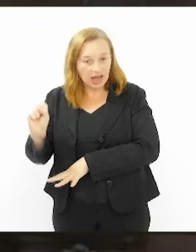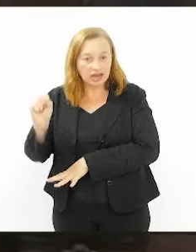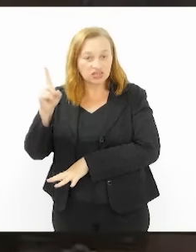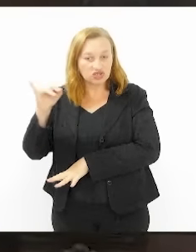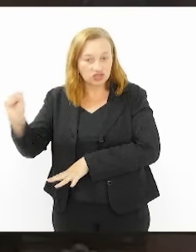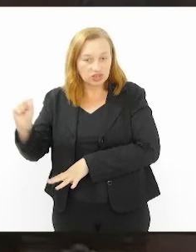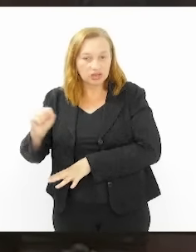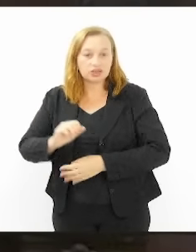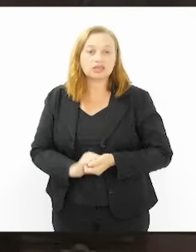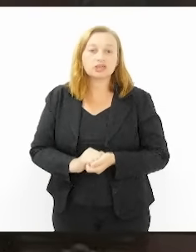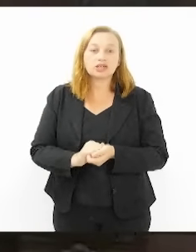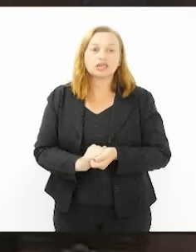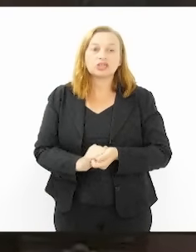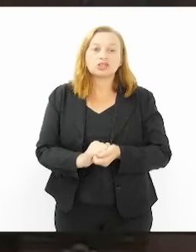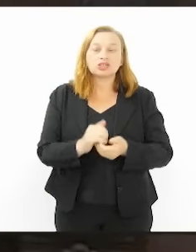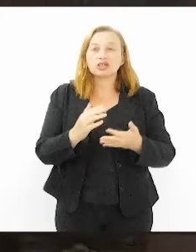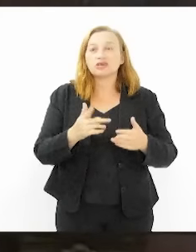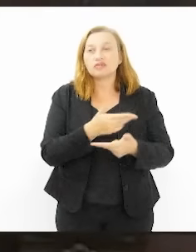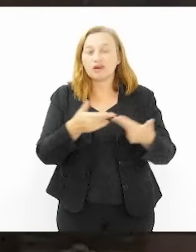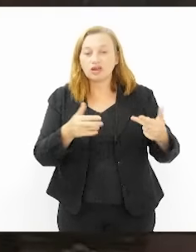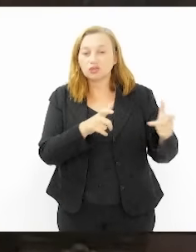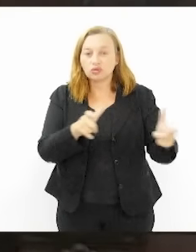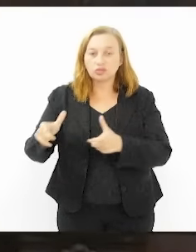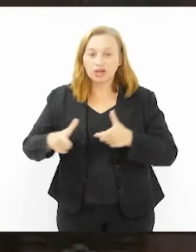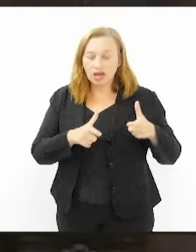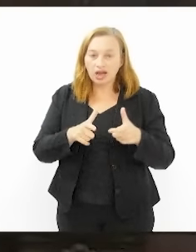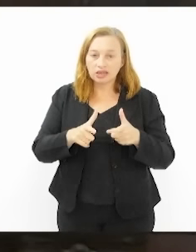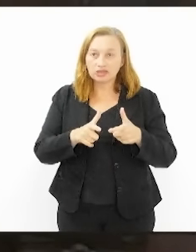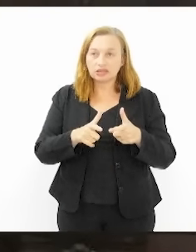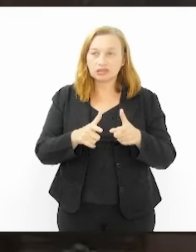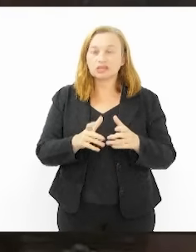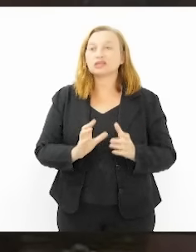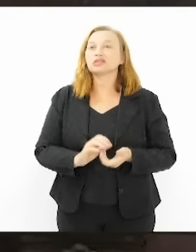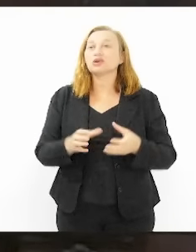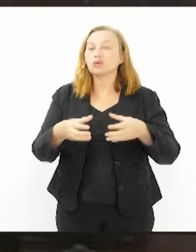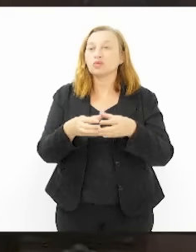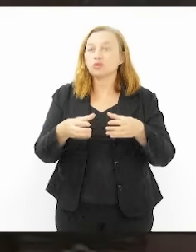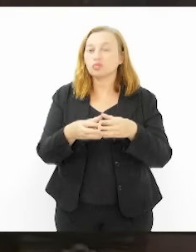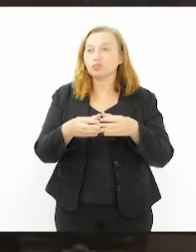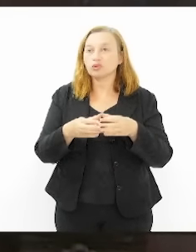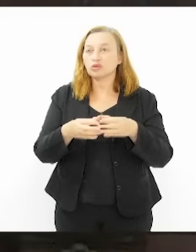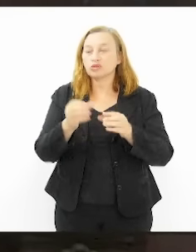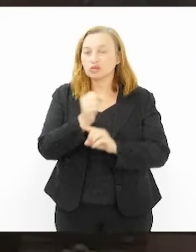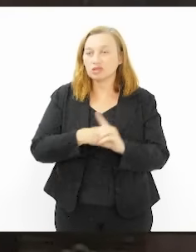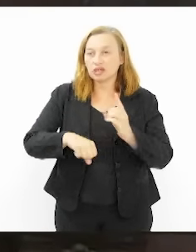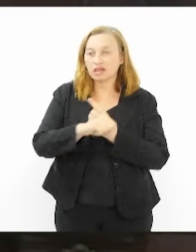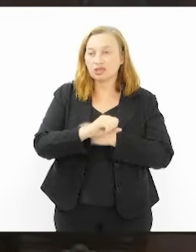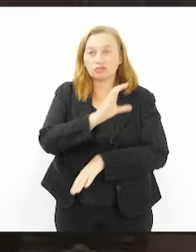círculos religiosos e sociais, tanto no Rio de Janeiro quanto no Brasil e no mundo.